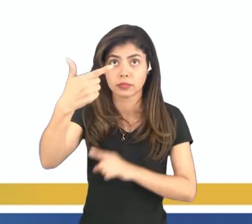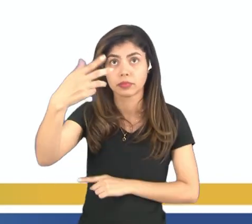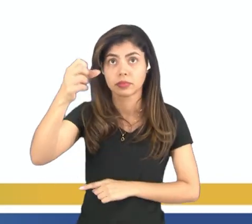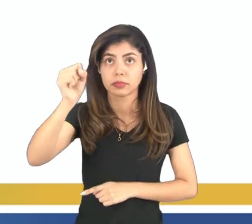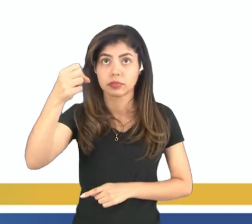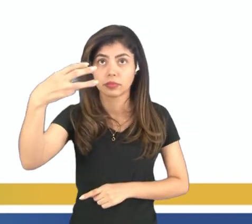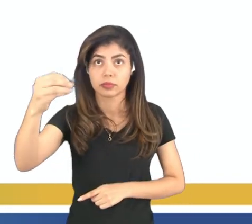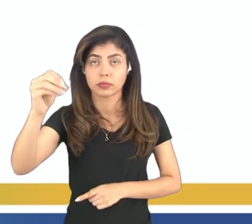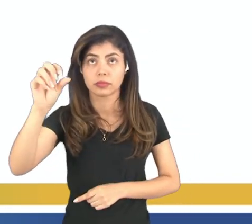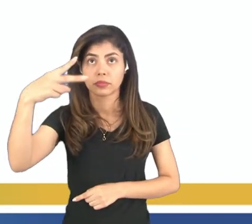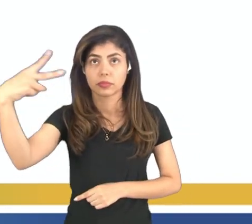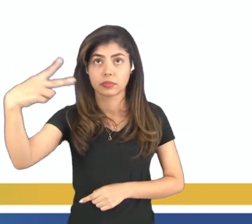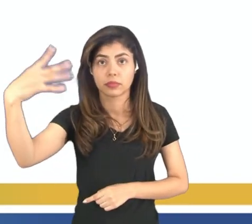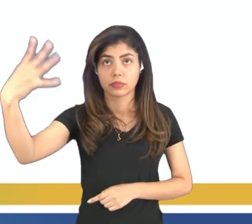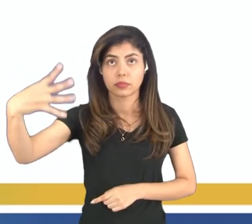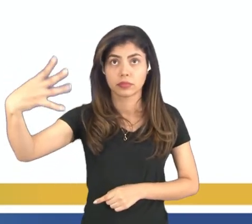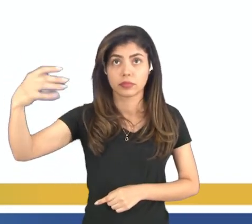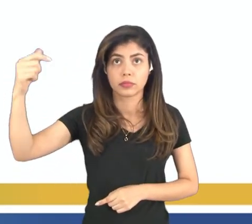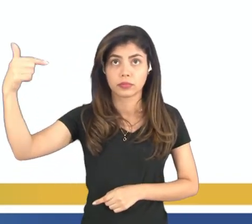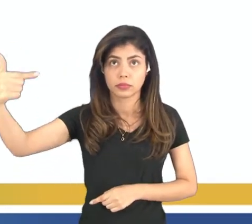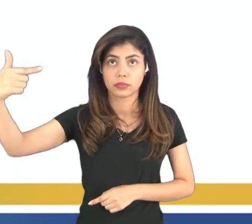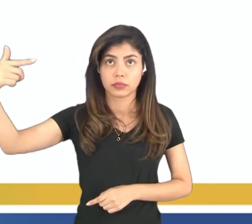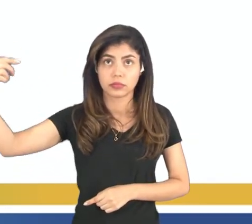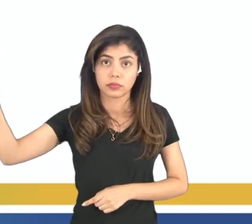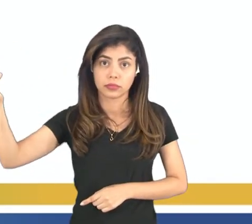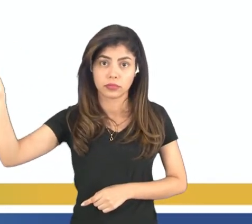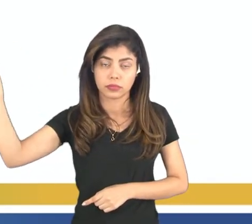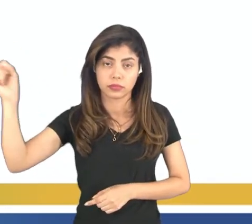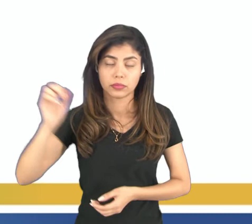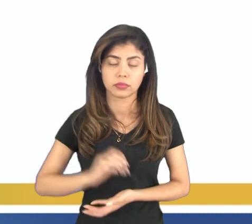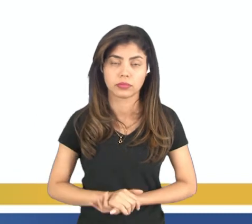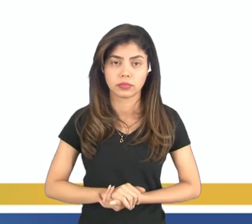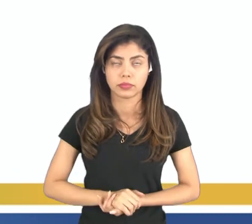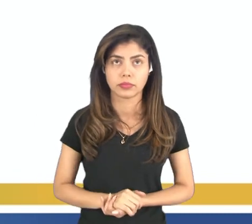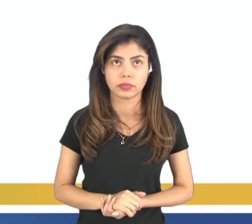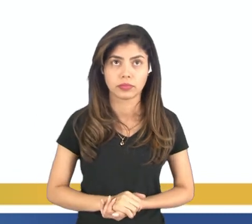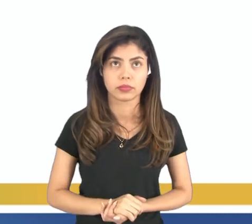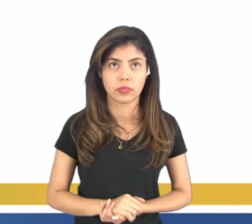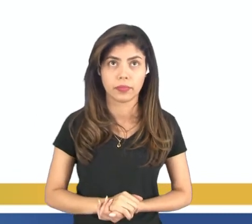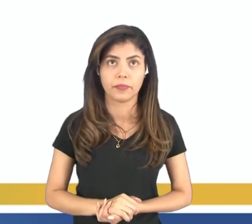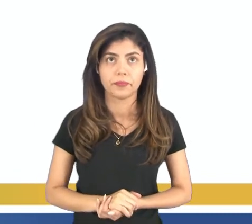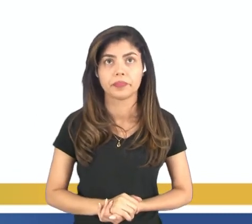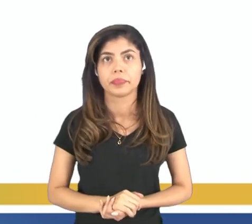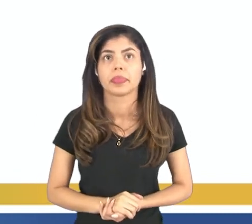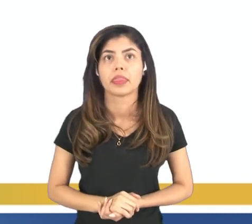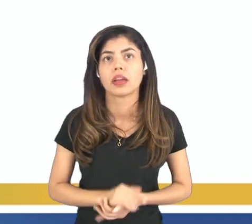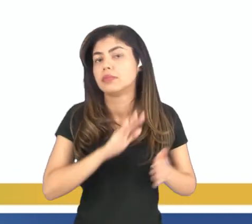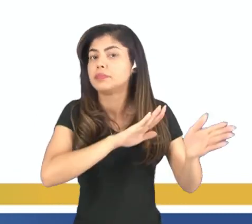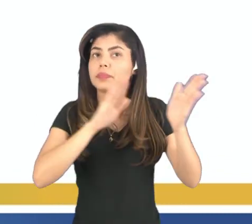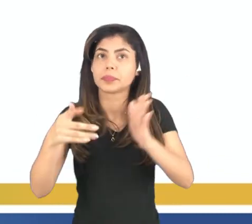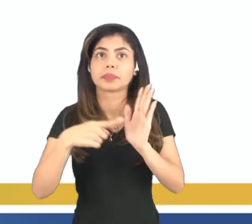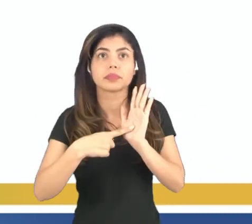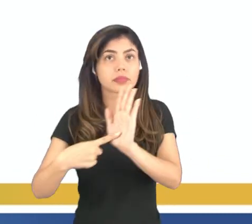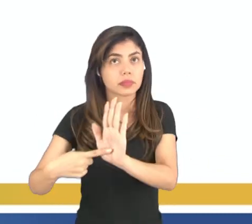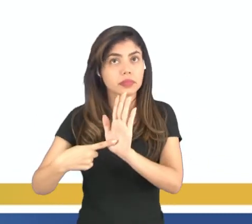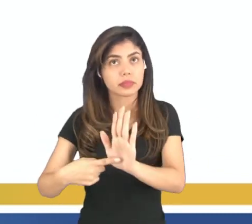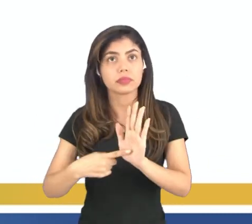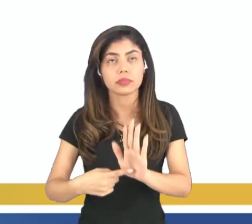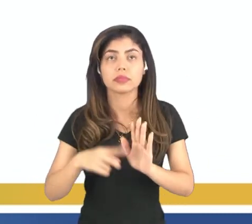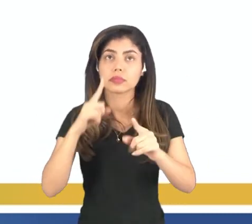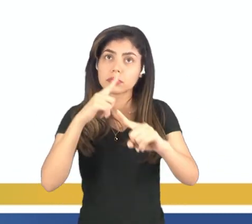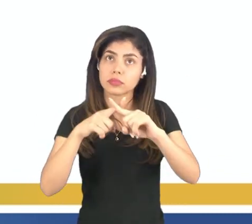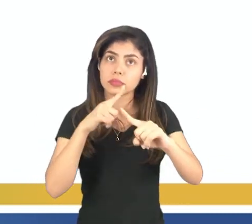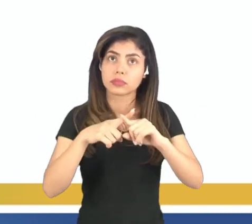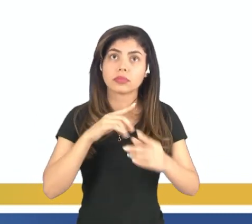x 238 vai dar é igual a 44 1268 A partir